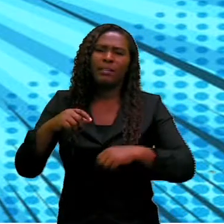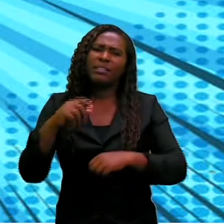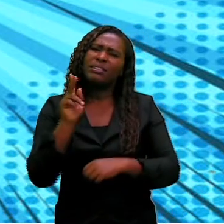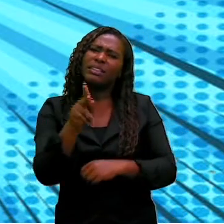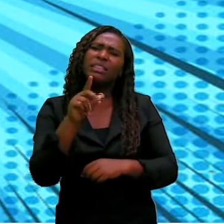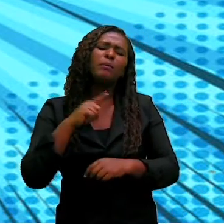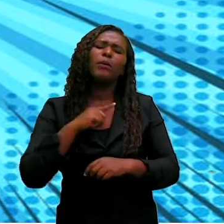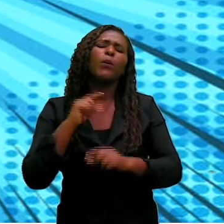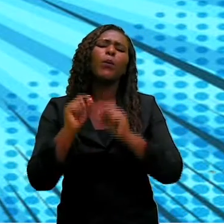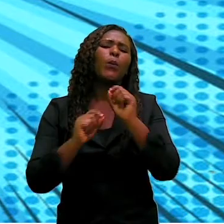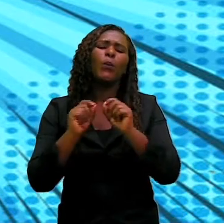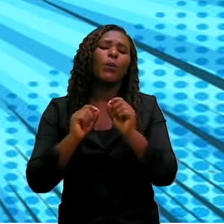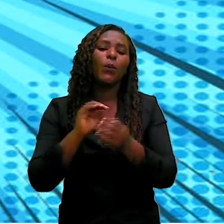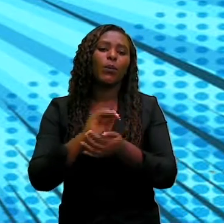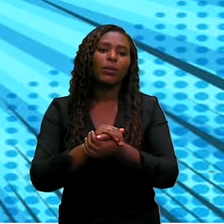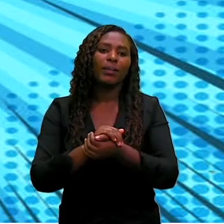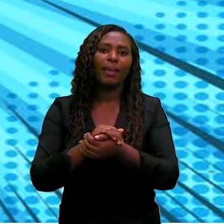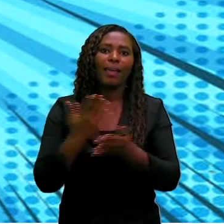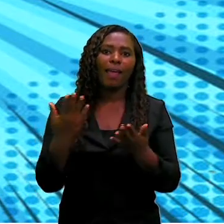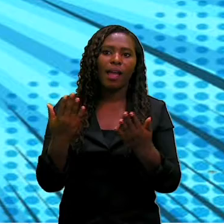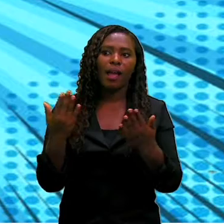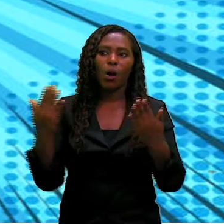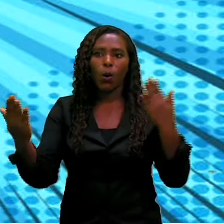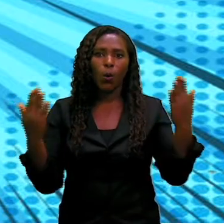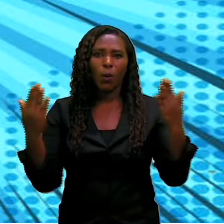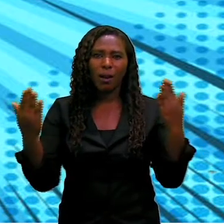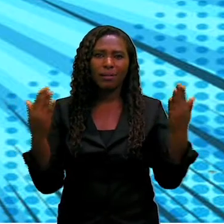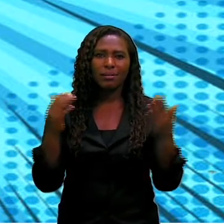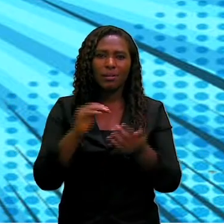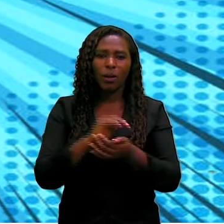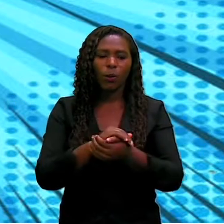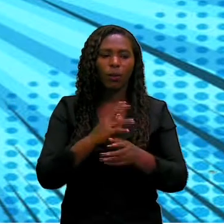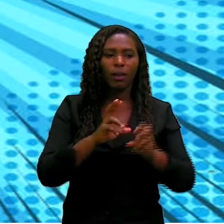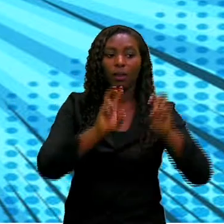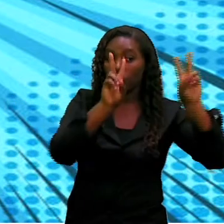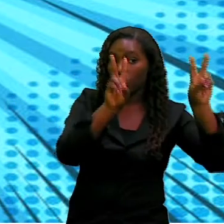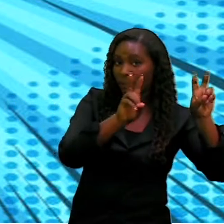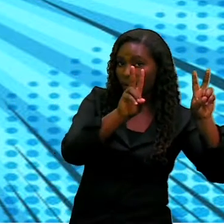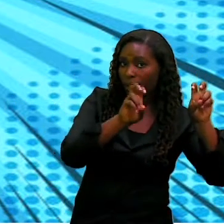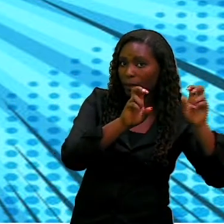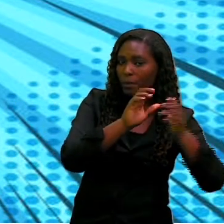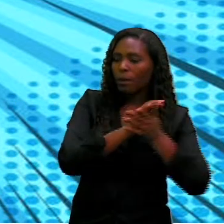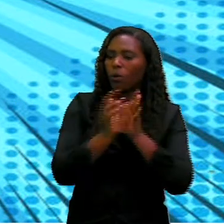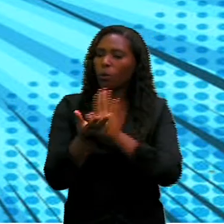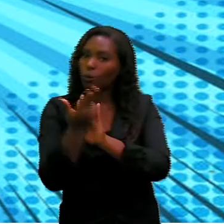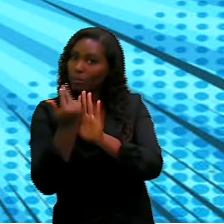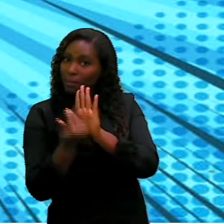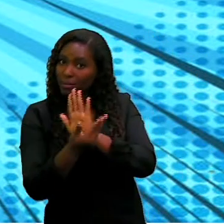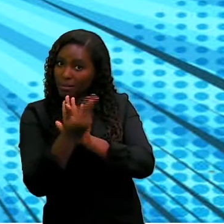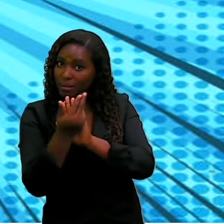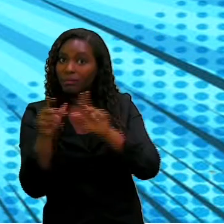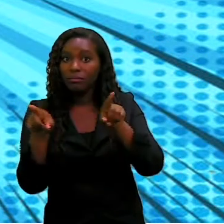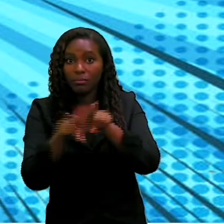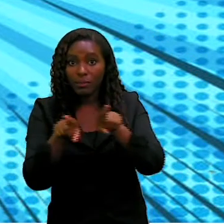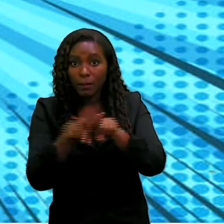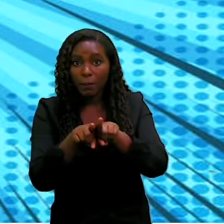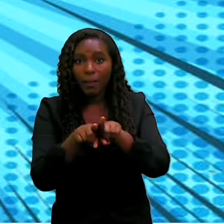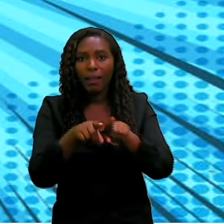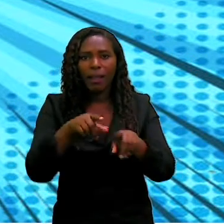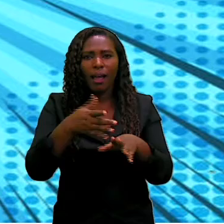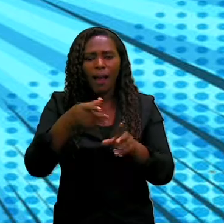E em relação à análise ainda, pessoal, a gente precisa buscar a intenção das escolhas do chargista e explicar